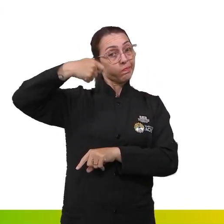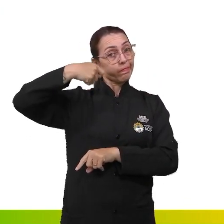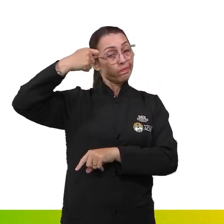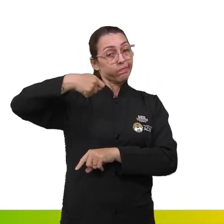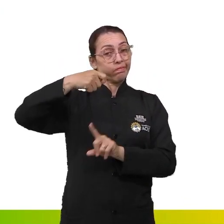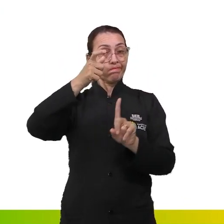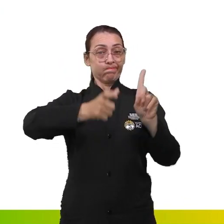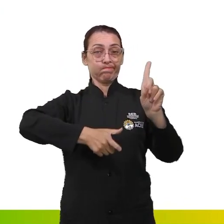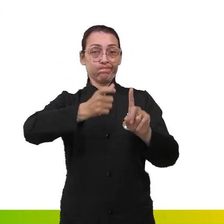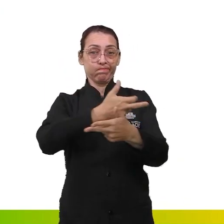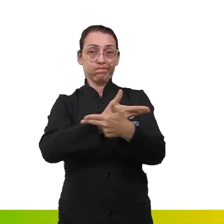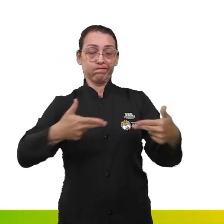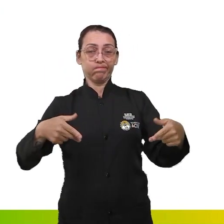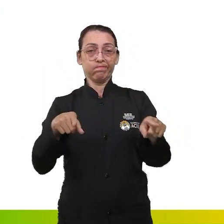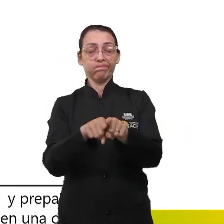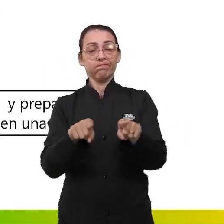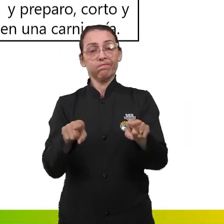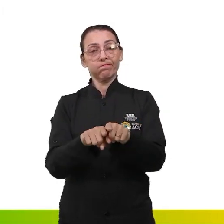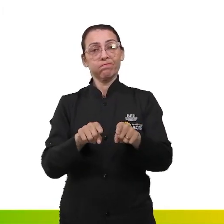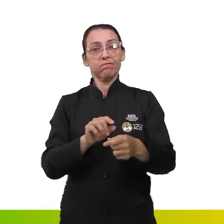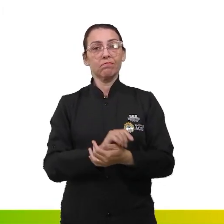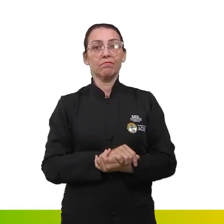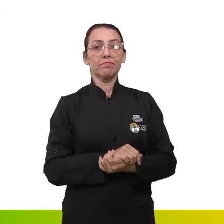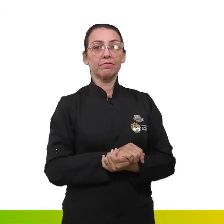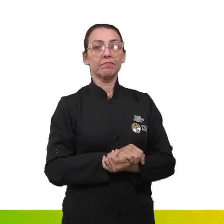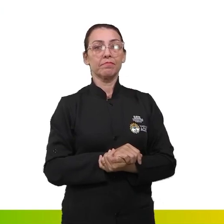vários personagens, pode ser ator, atriz.